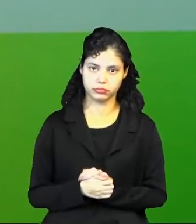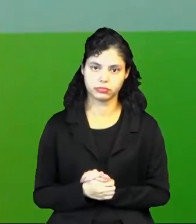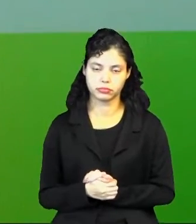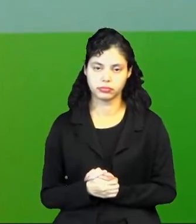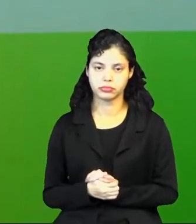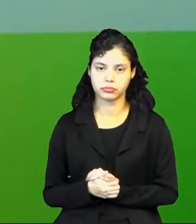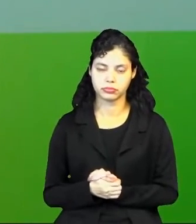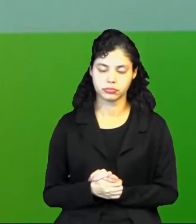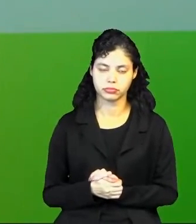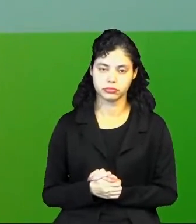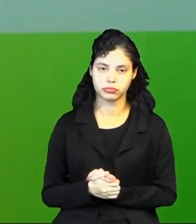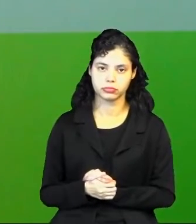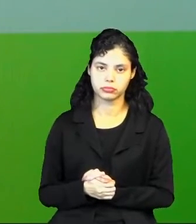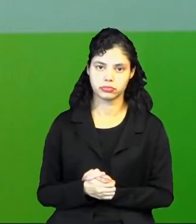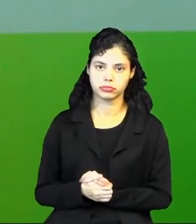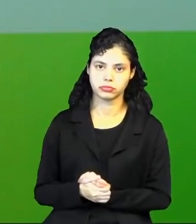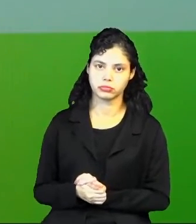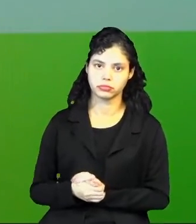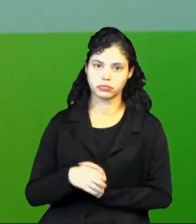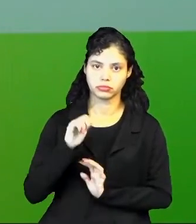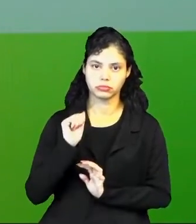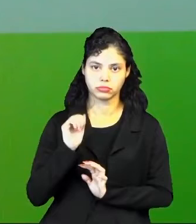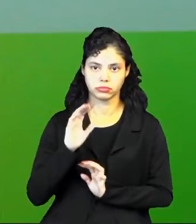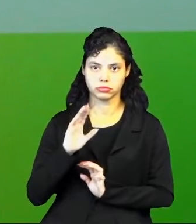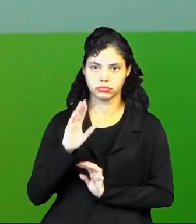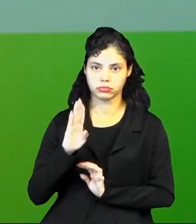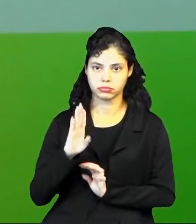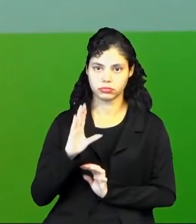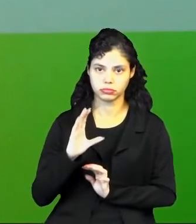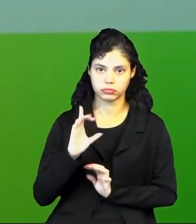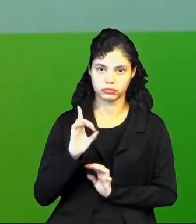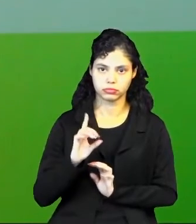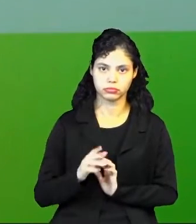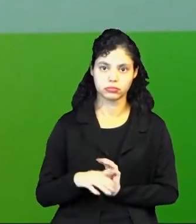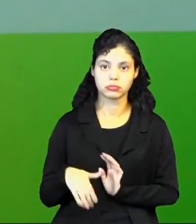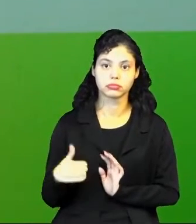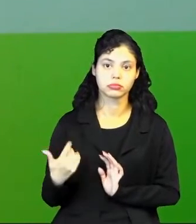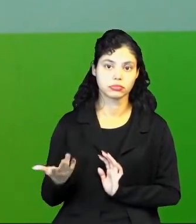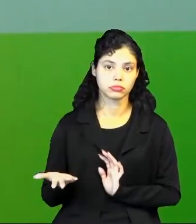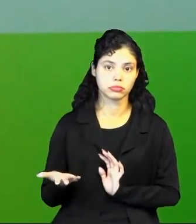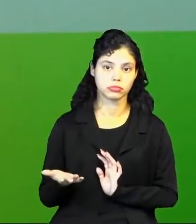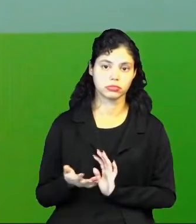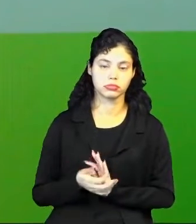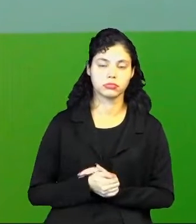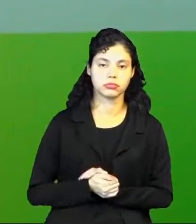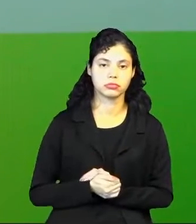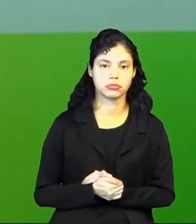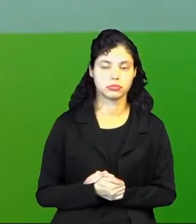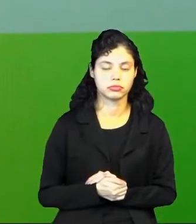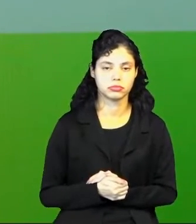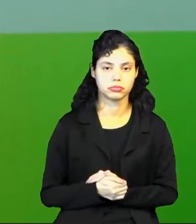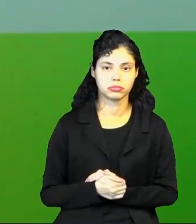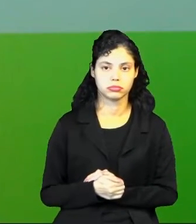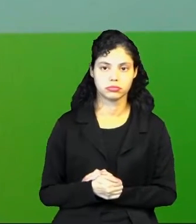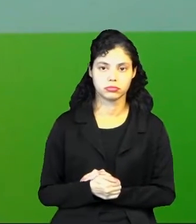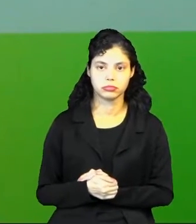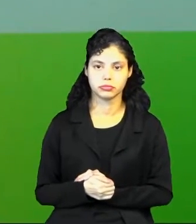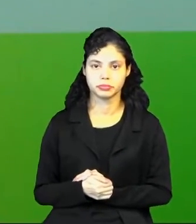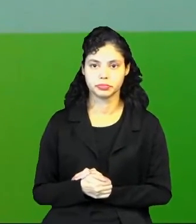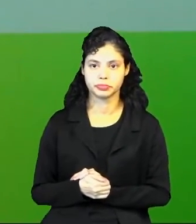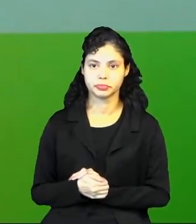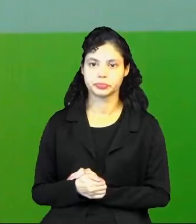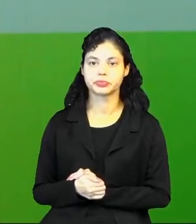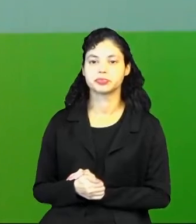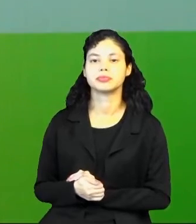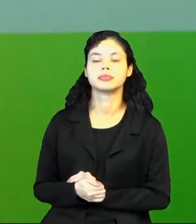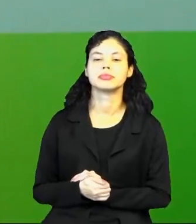Então, dentro dessas alternativas, qual é o papel do narrador nas histórias? Pensaram um pouquinho? Qual dessas